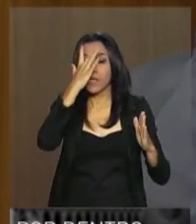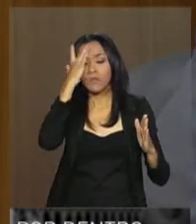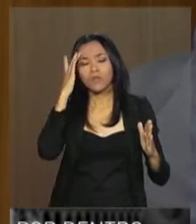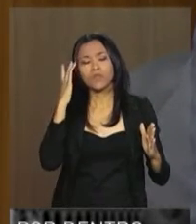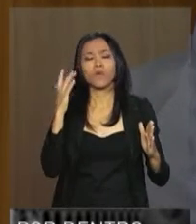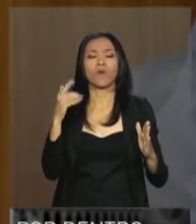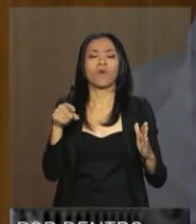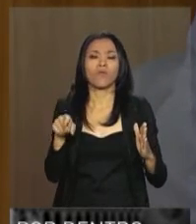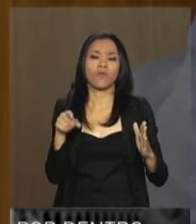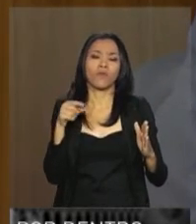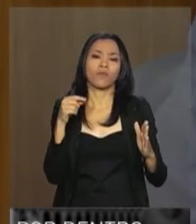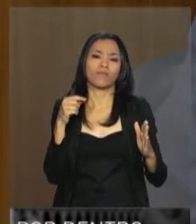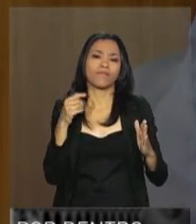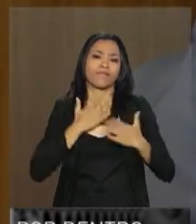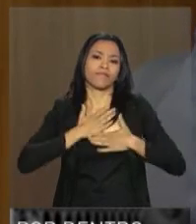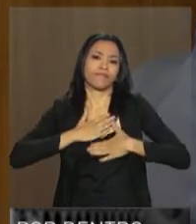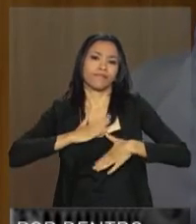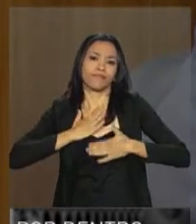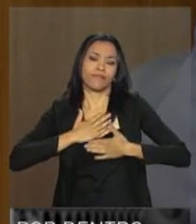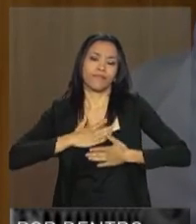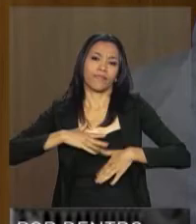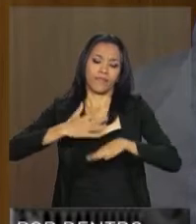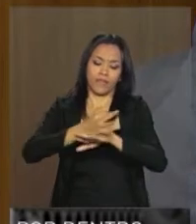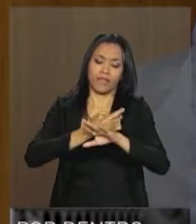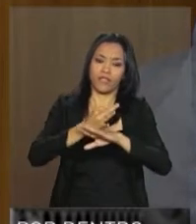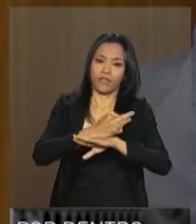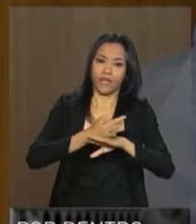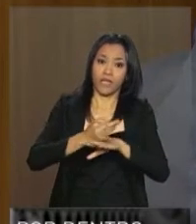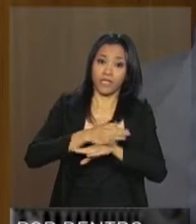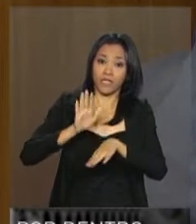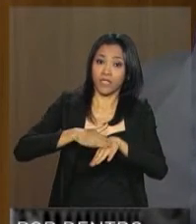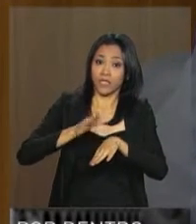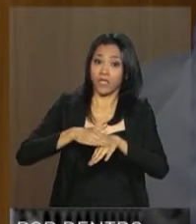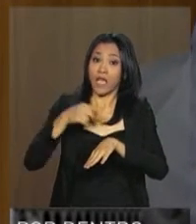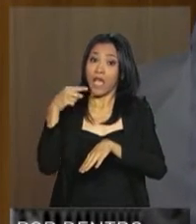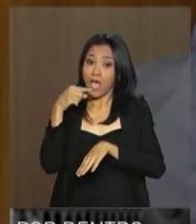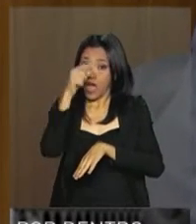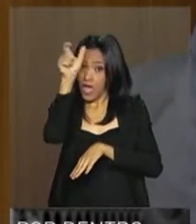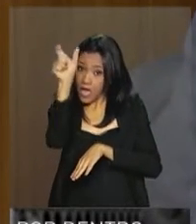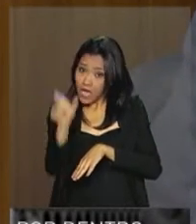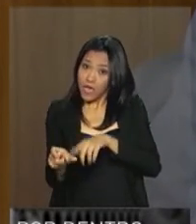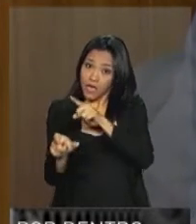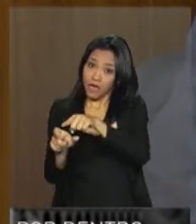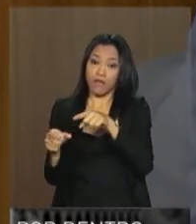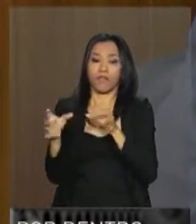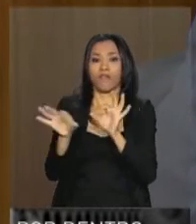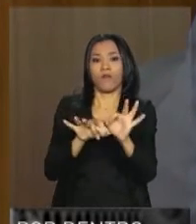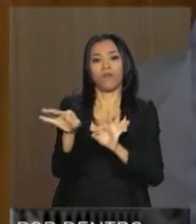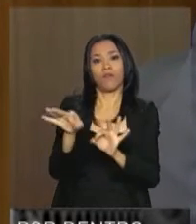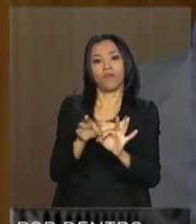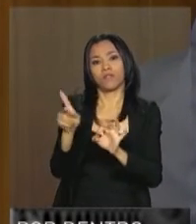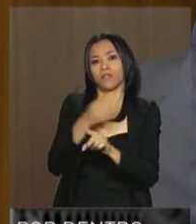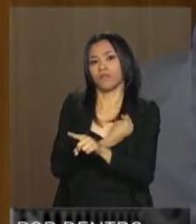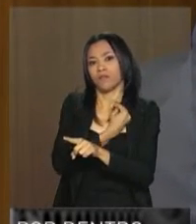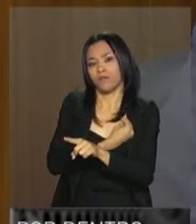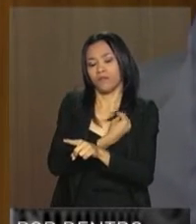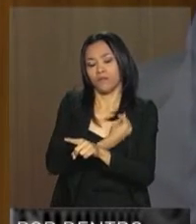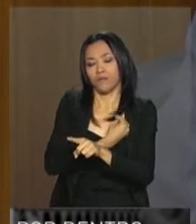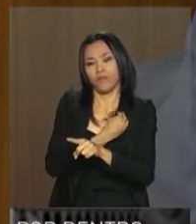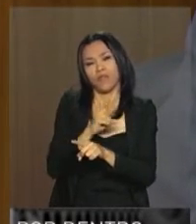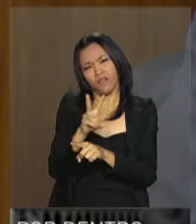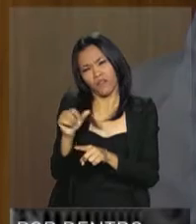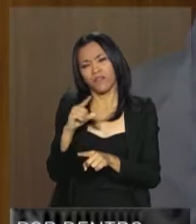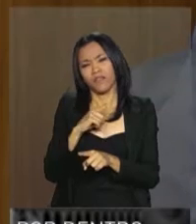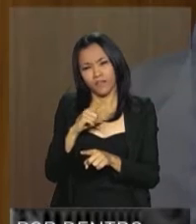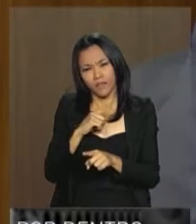através de suas férias é ele mesmo que vai organizar a sua vida porque certamente ele terá mais de uma modalidade